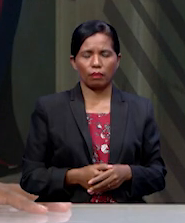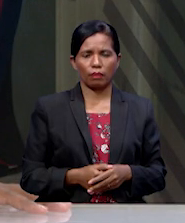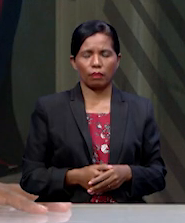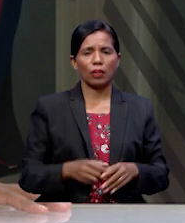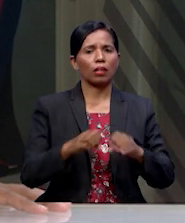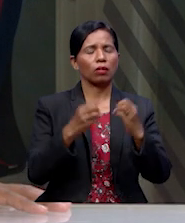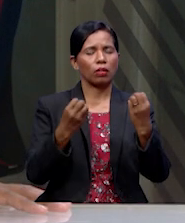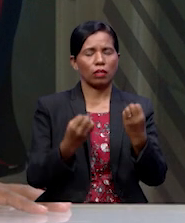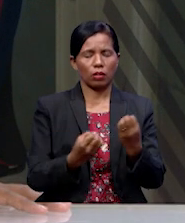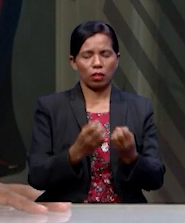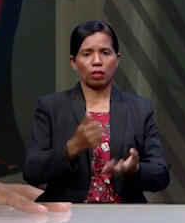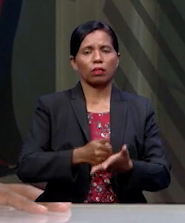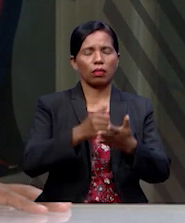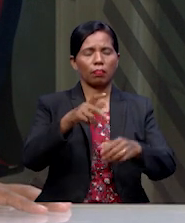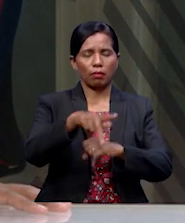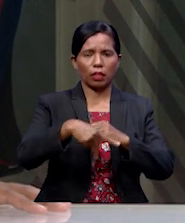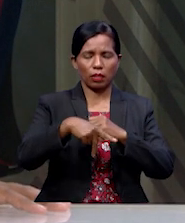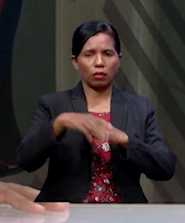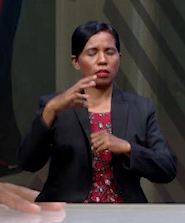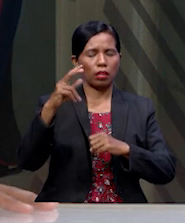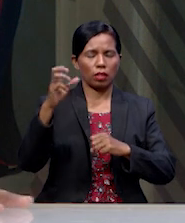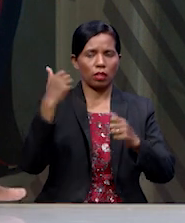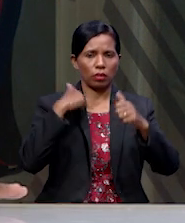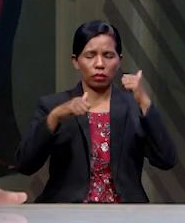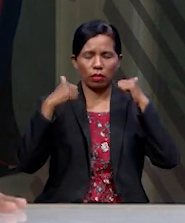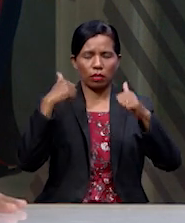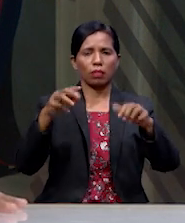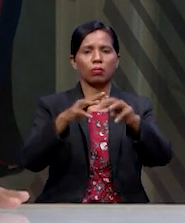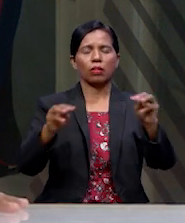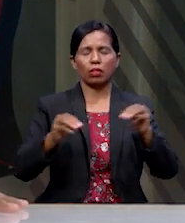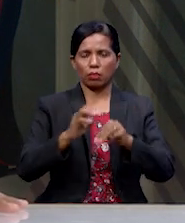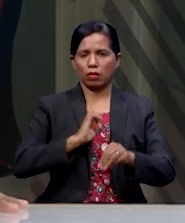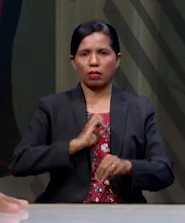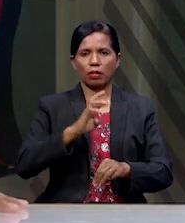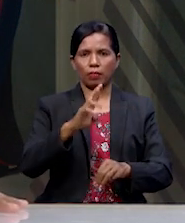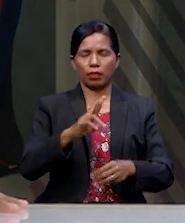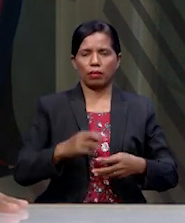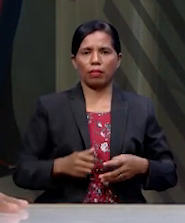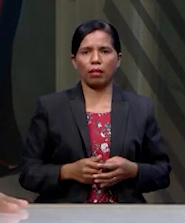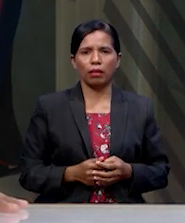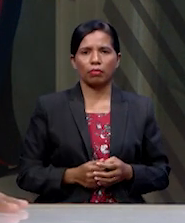Organização que lê, portanto, a partir do CNRT, a atividade de consolidação no município Hermera.